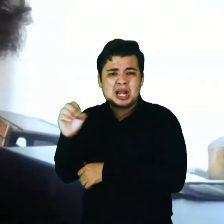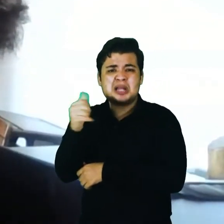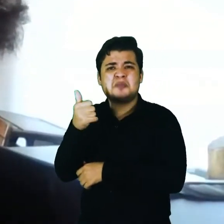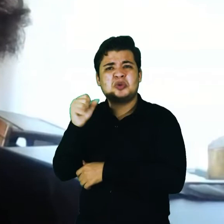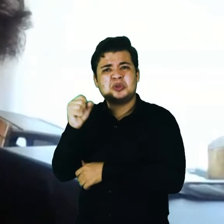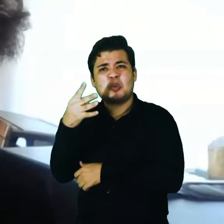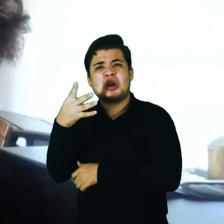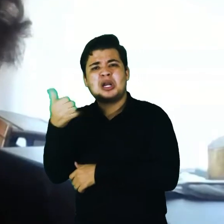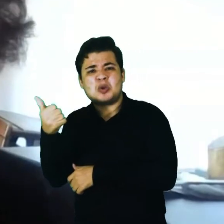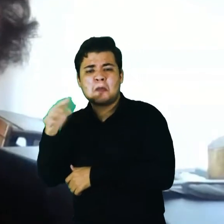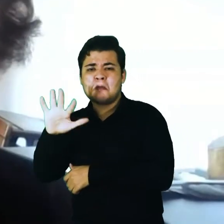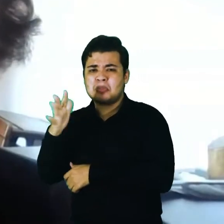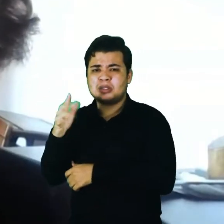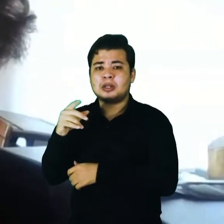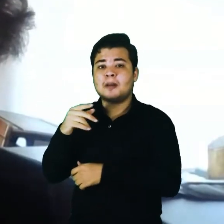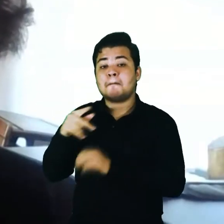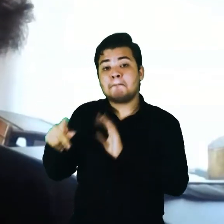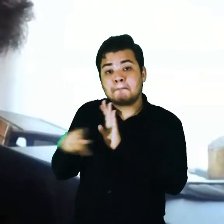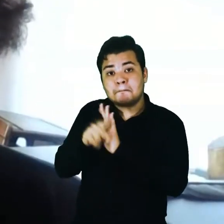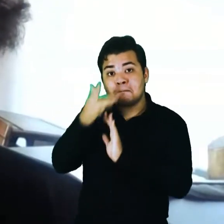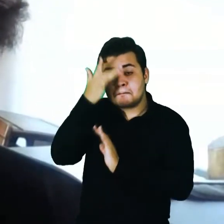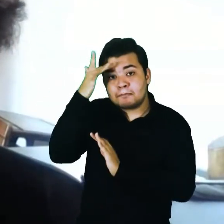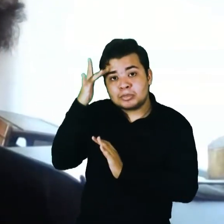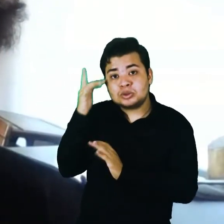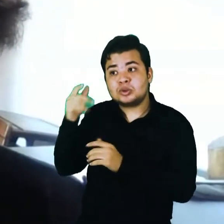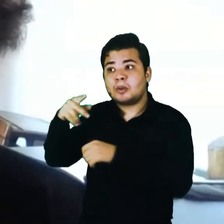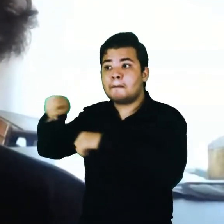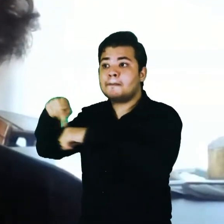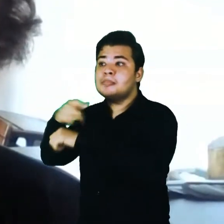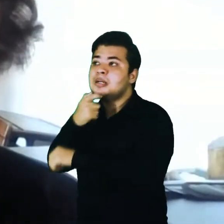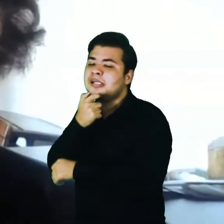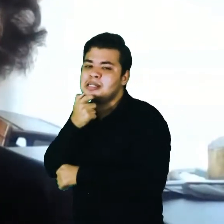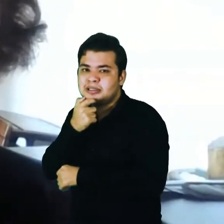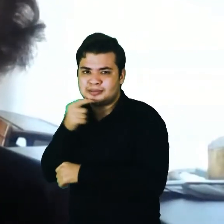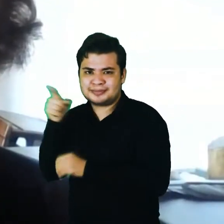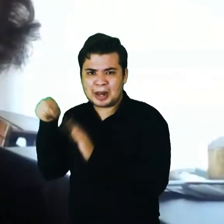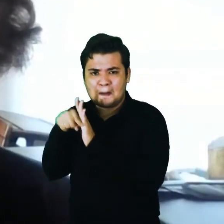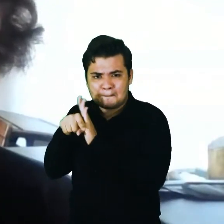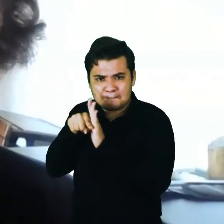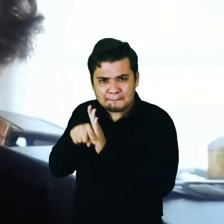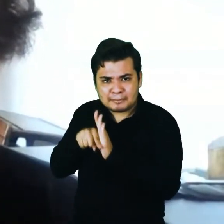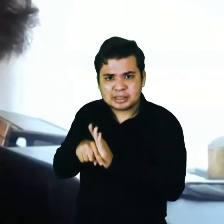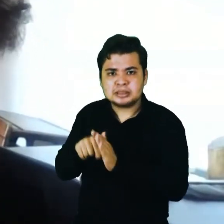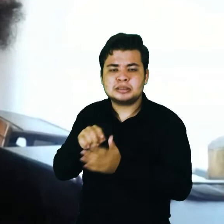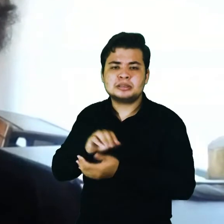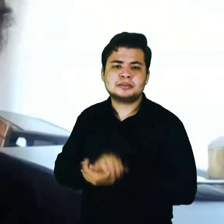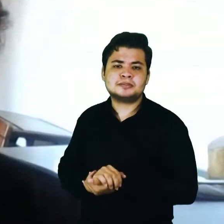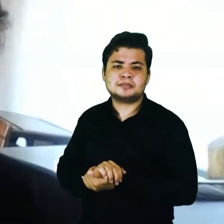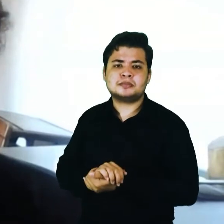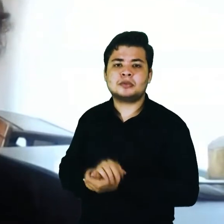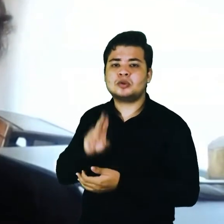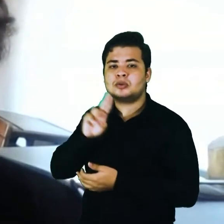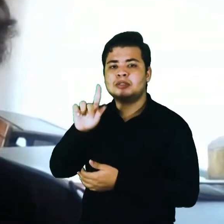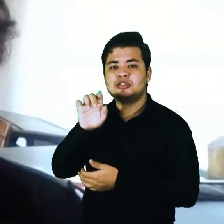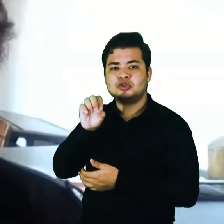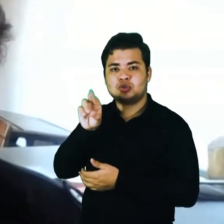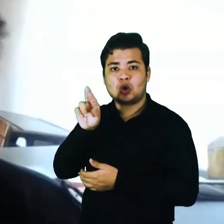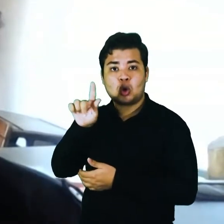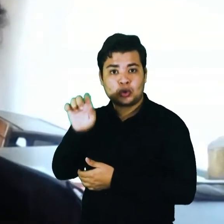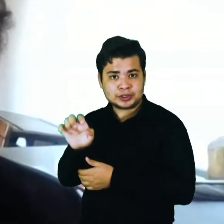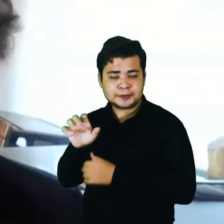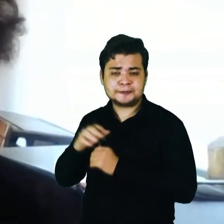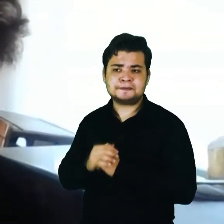1841, por um pesquisador britânico aí, chamado George Gardner, e que ela foi